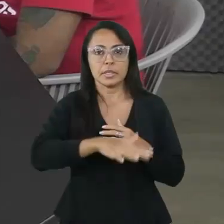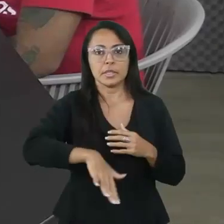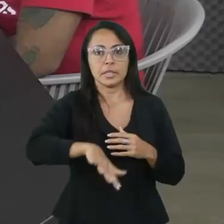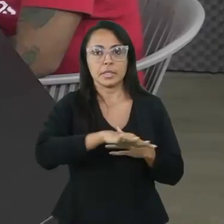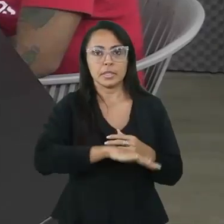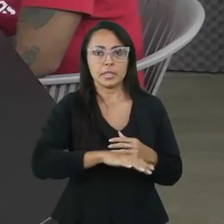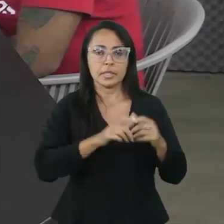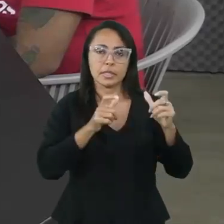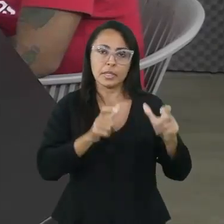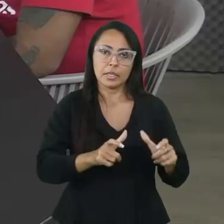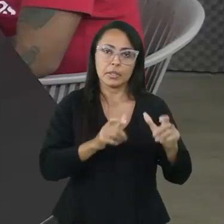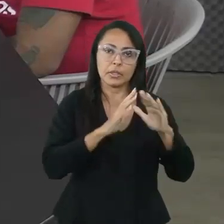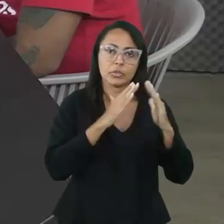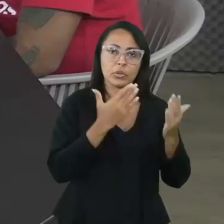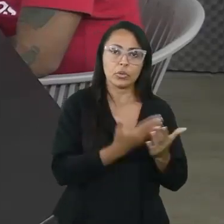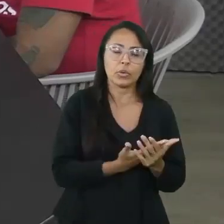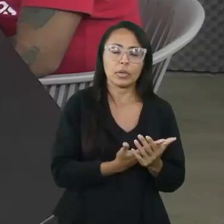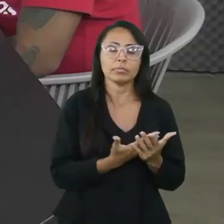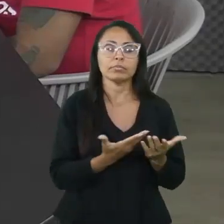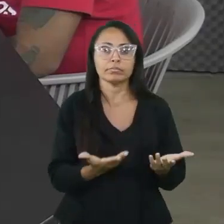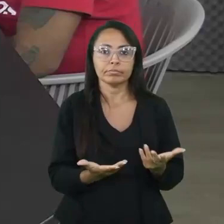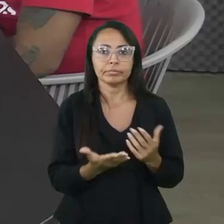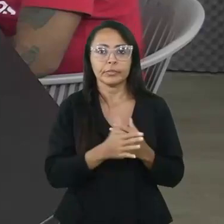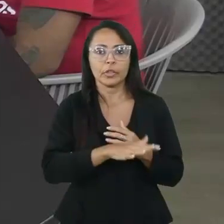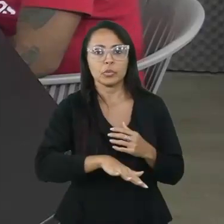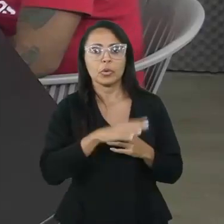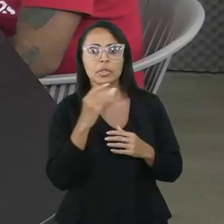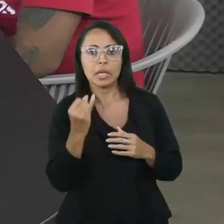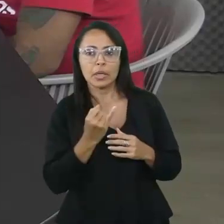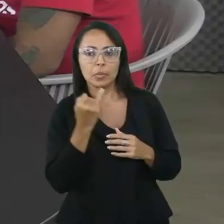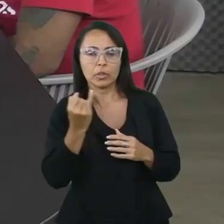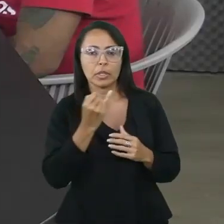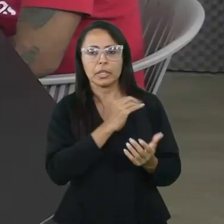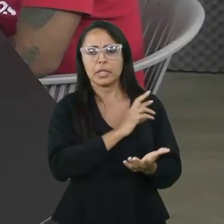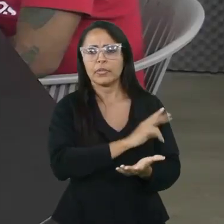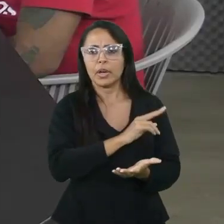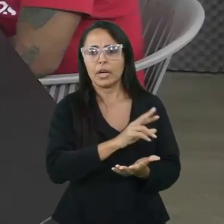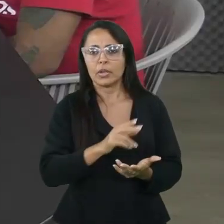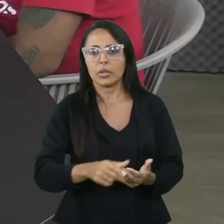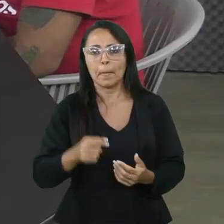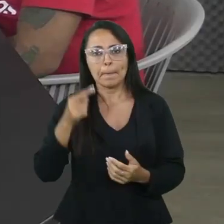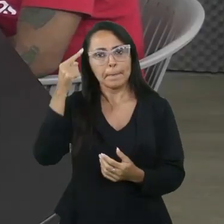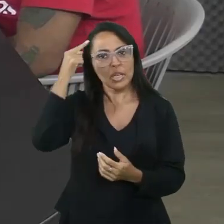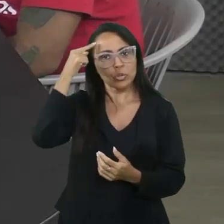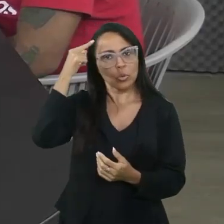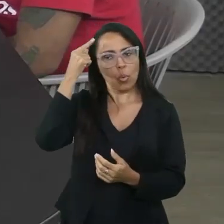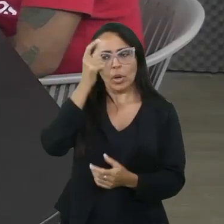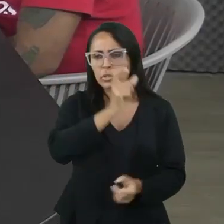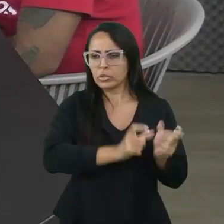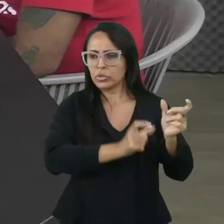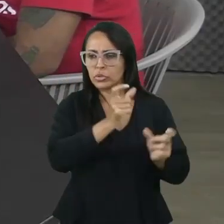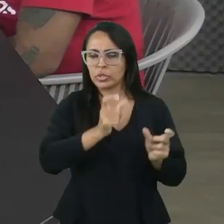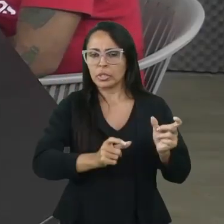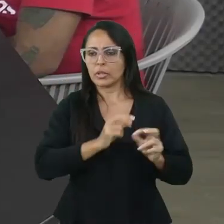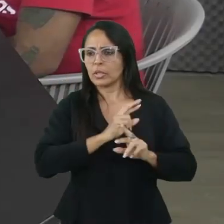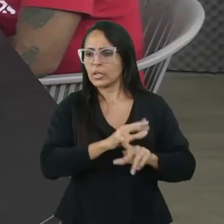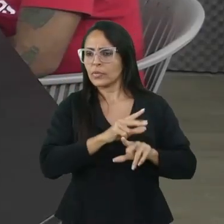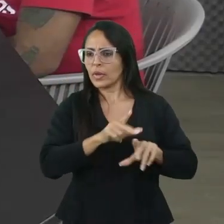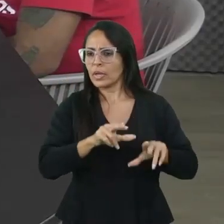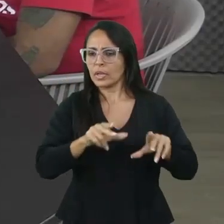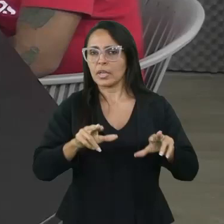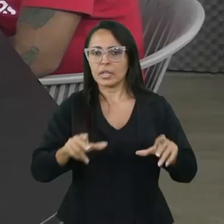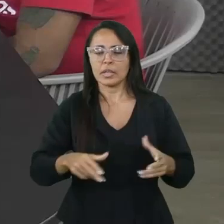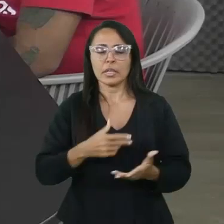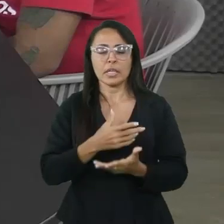é um espaço que é interessante ter várias cabeças diferentes pensando, porque são vários pensamentos distintos e cada um vai ajudar à sua